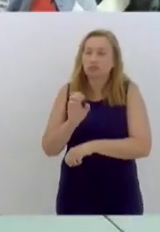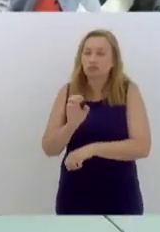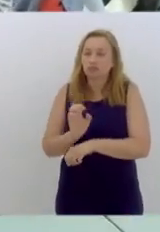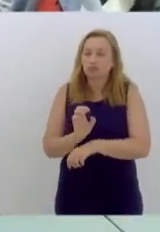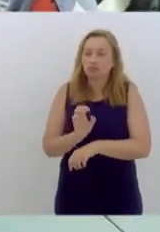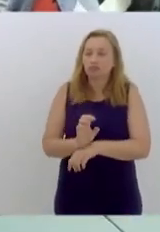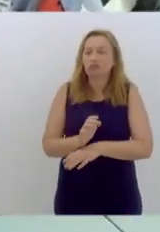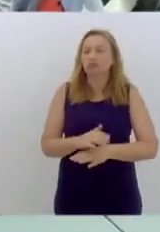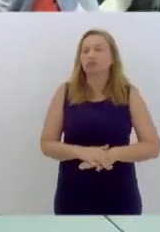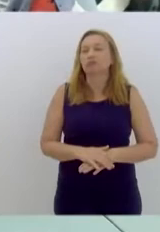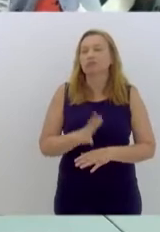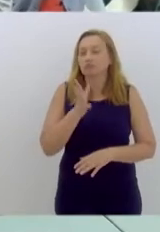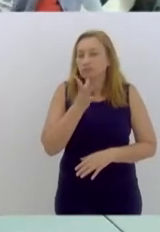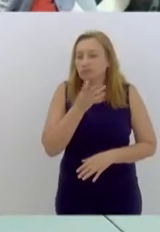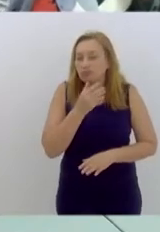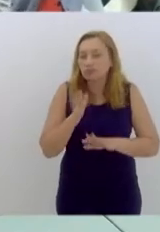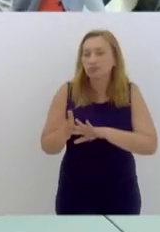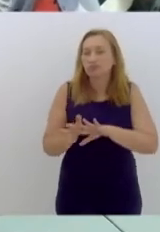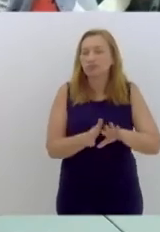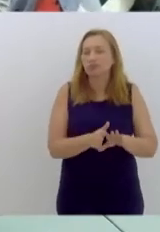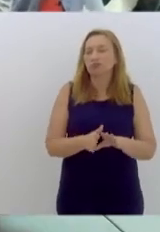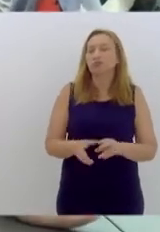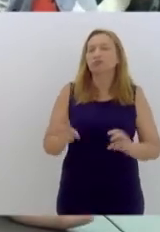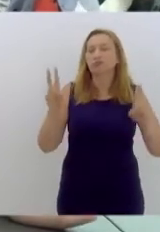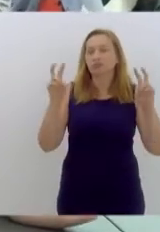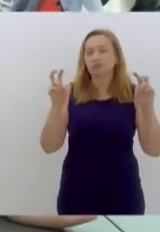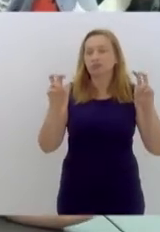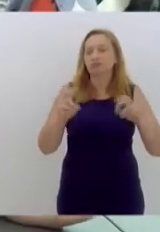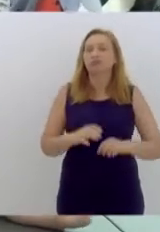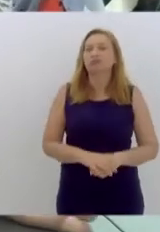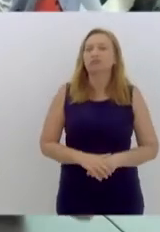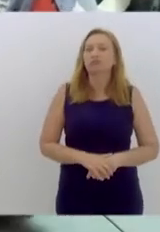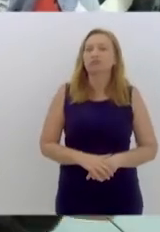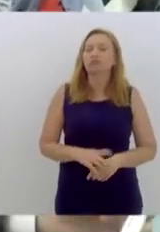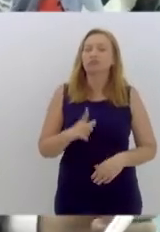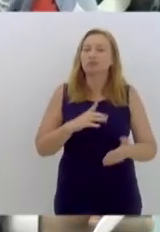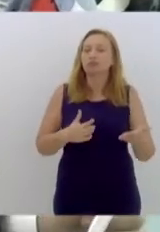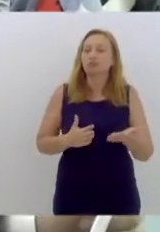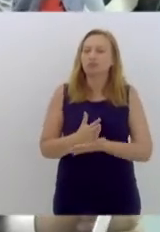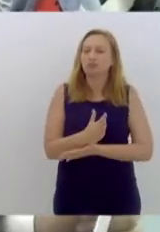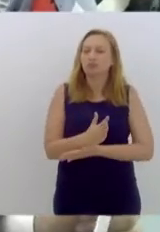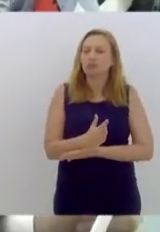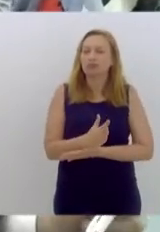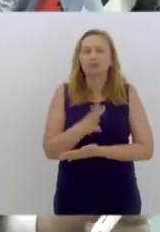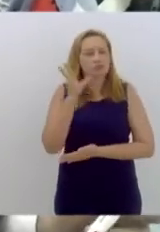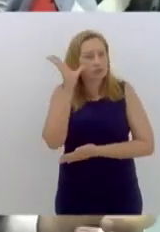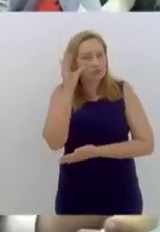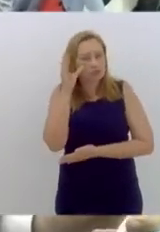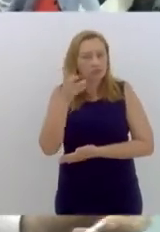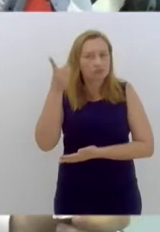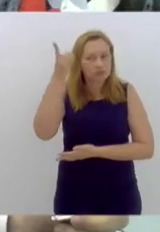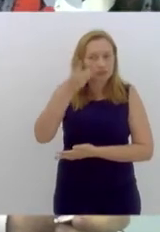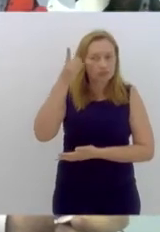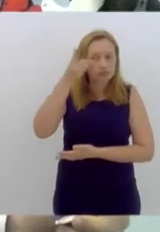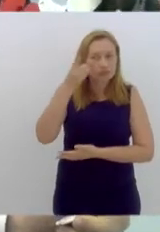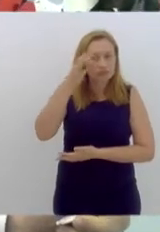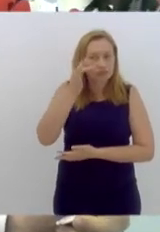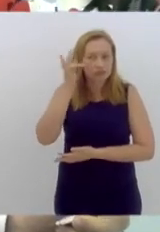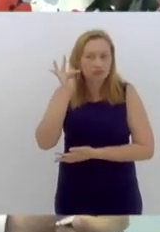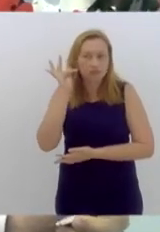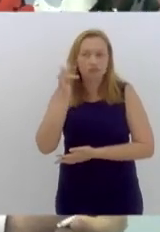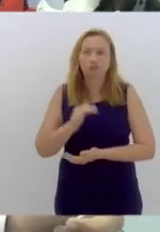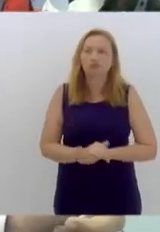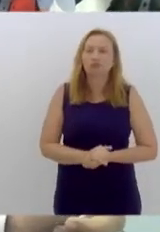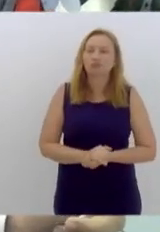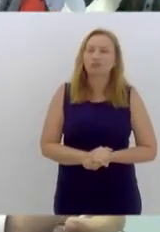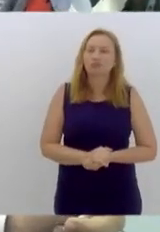letargia nesse caso. E aí, nos casos que onde nós tivemos uma aprovação bastante interessante, deputado Flávio Serafim, foi o